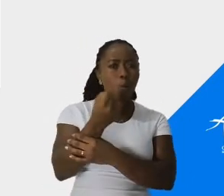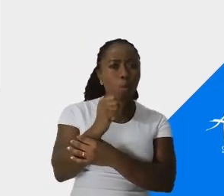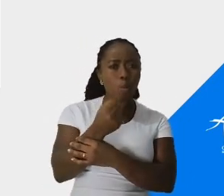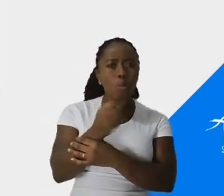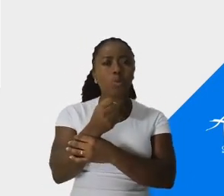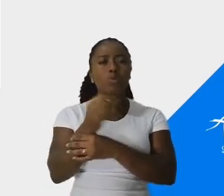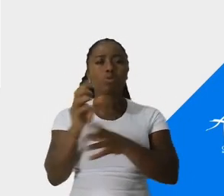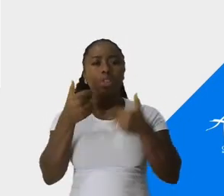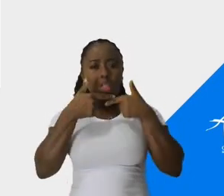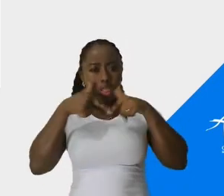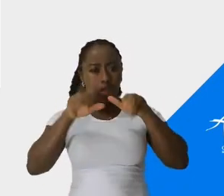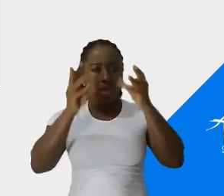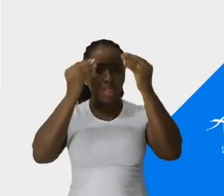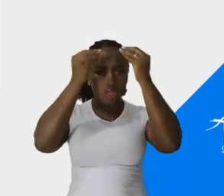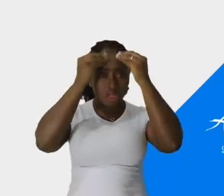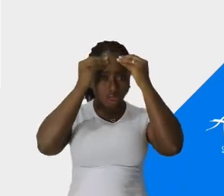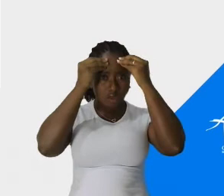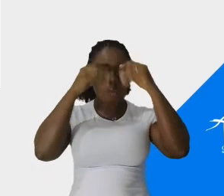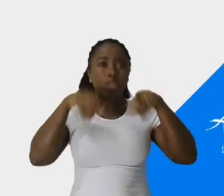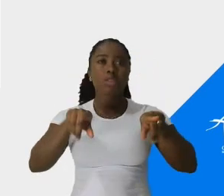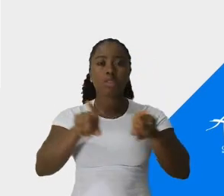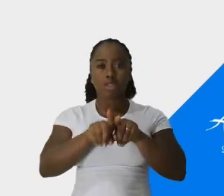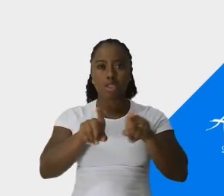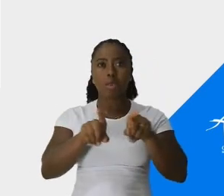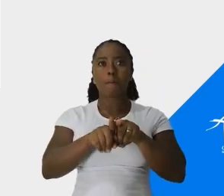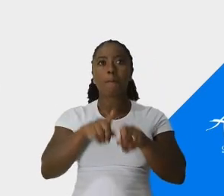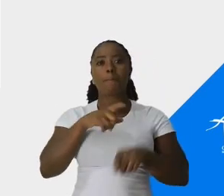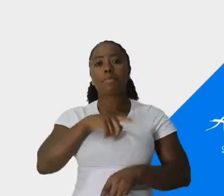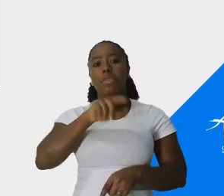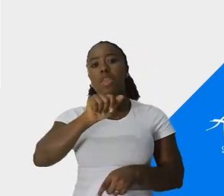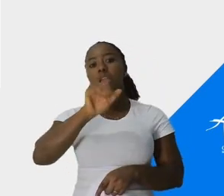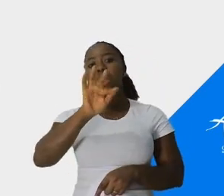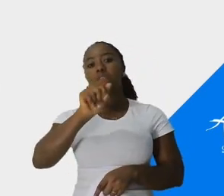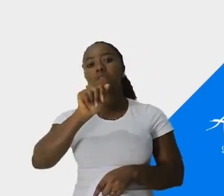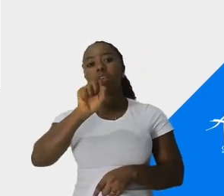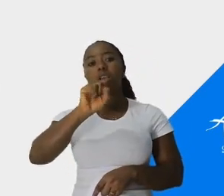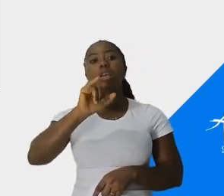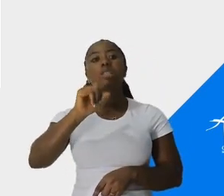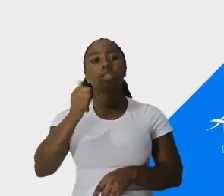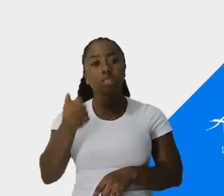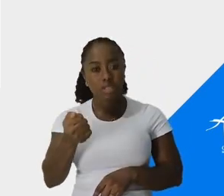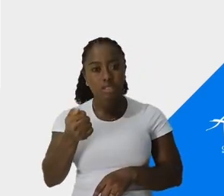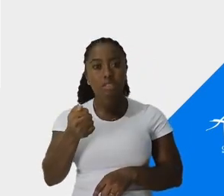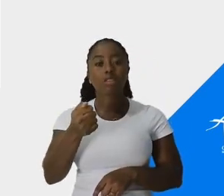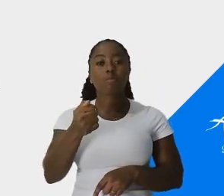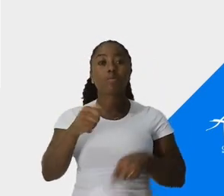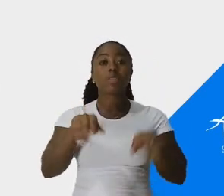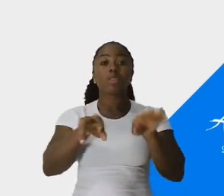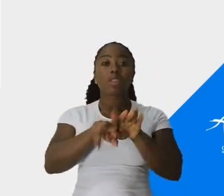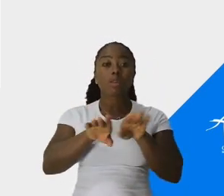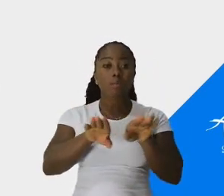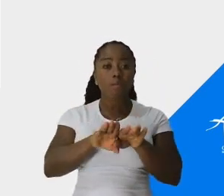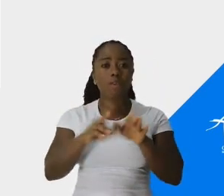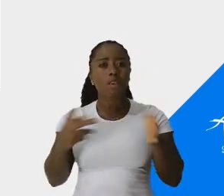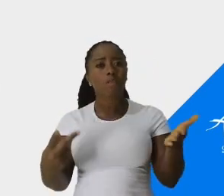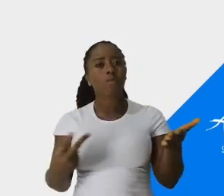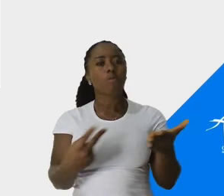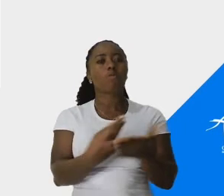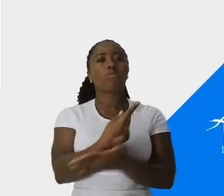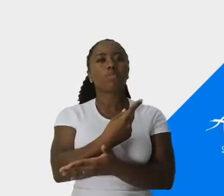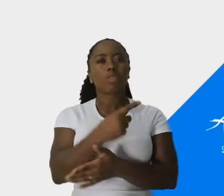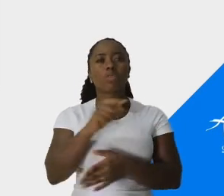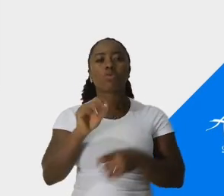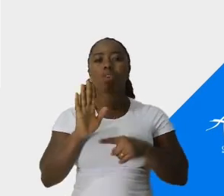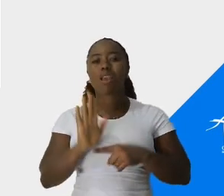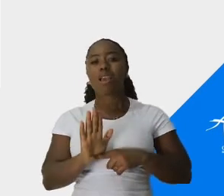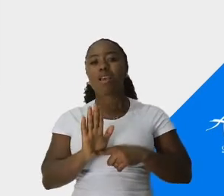afasia. O que acontece? Esse teste ele vai ajudar, né, a determinar o